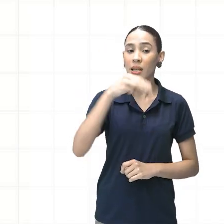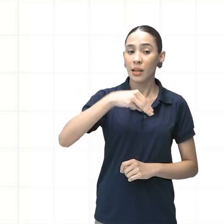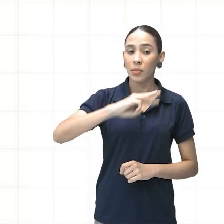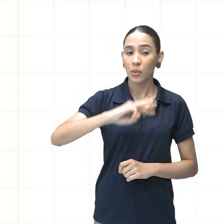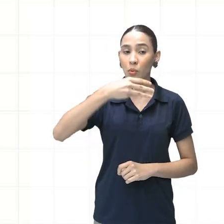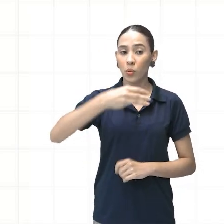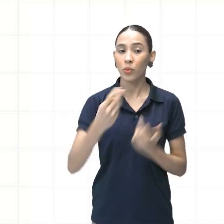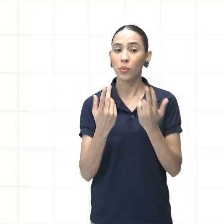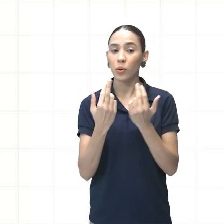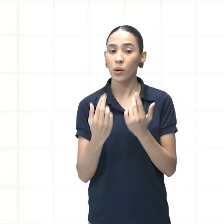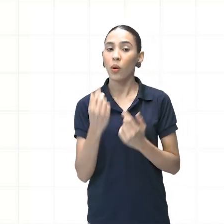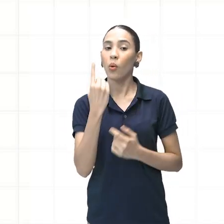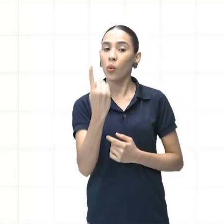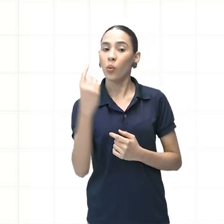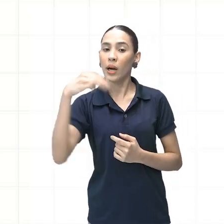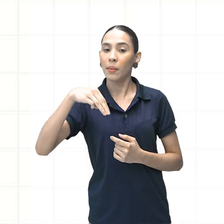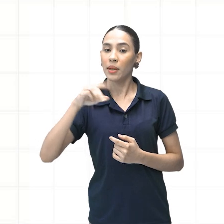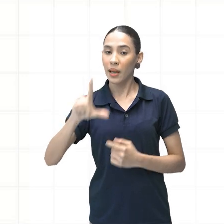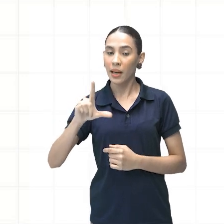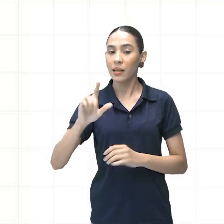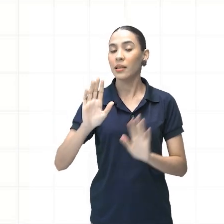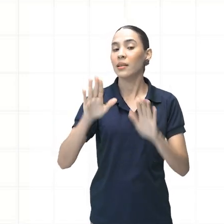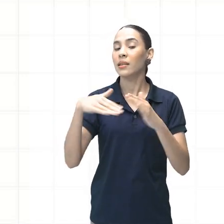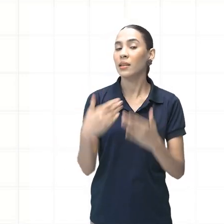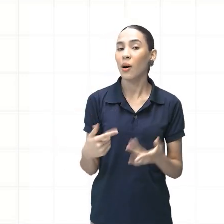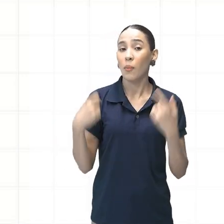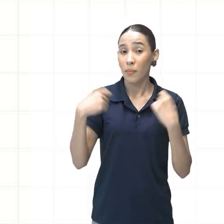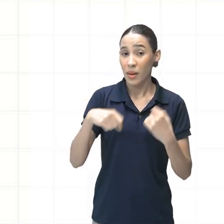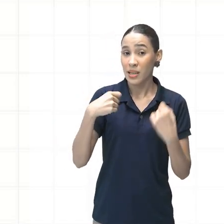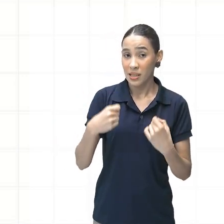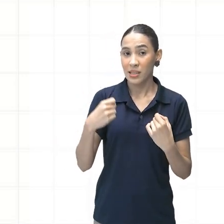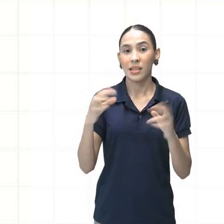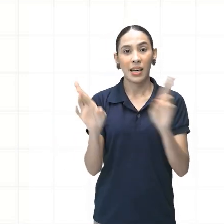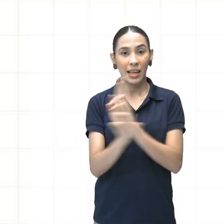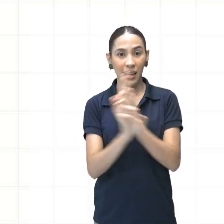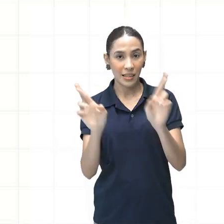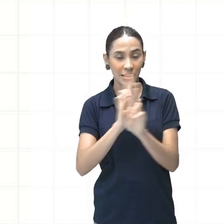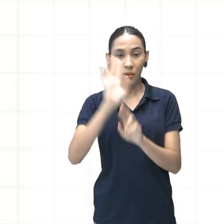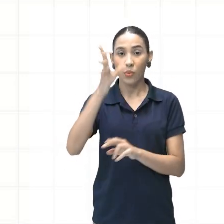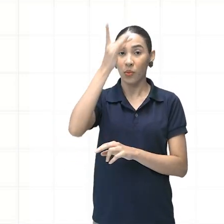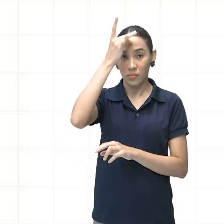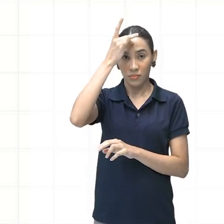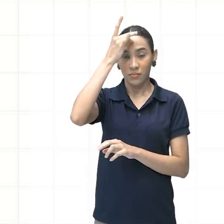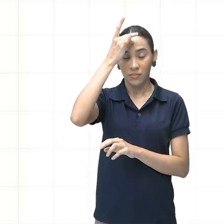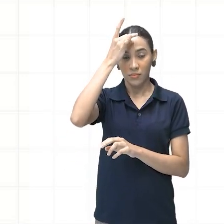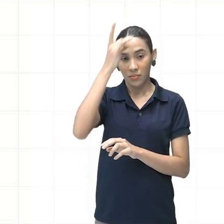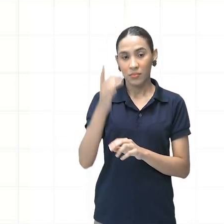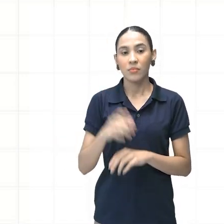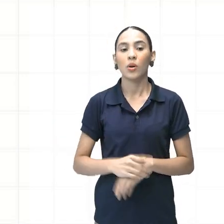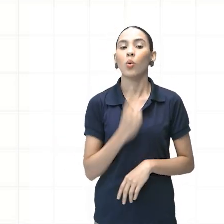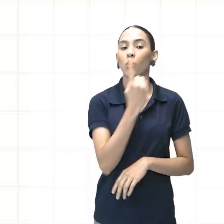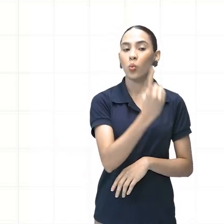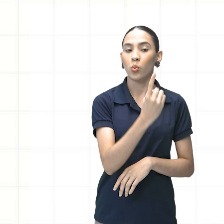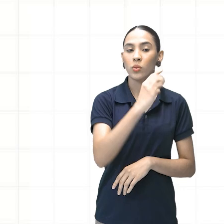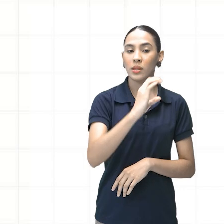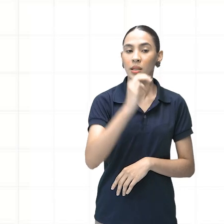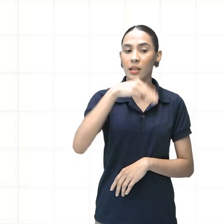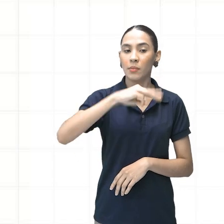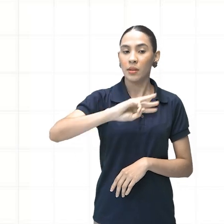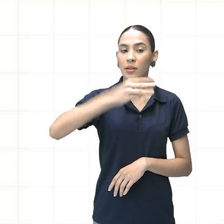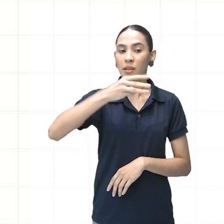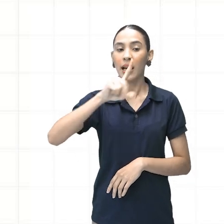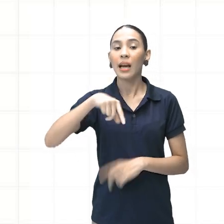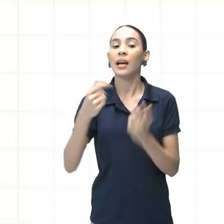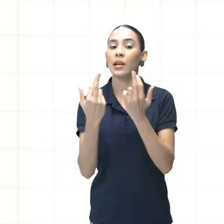igual a 1 mililitro. Então, eu tenho que ter essa relaçãozinha na nossa cabeça. 1 centímetro cúbico é